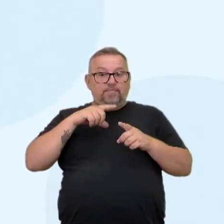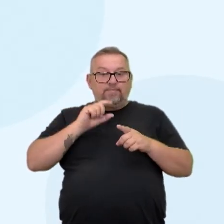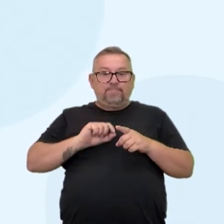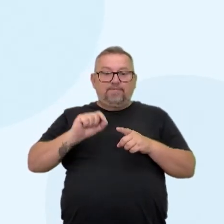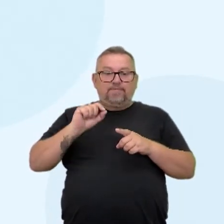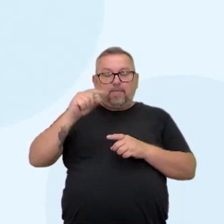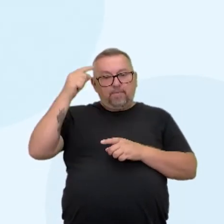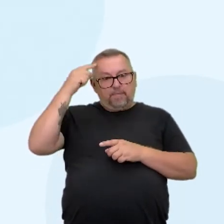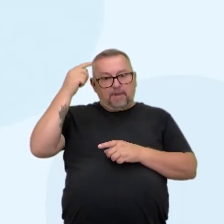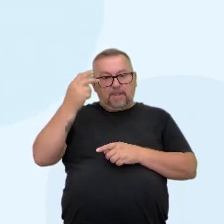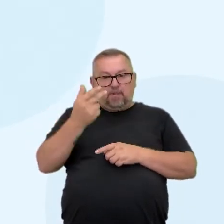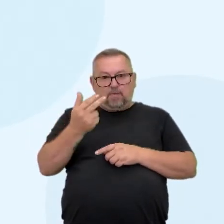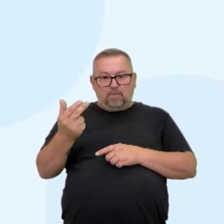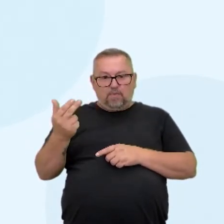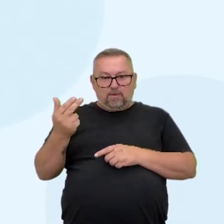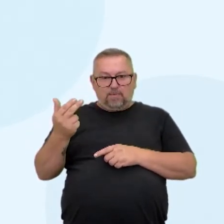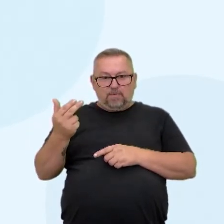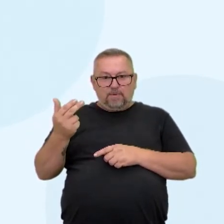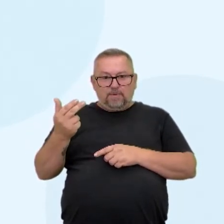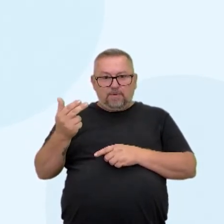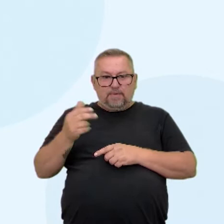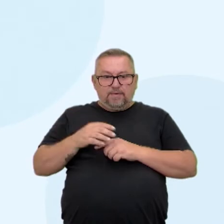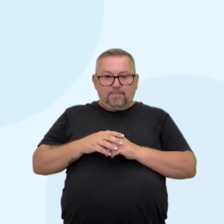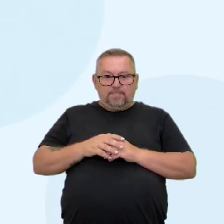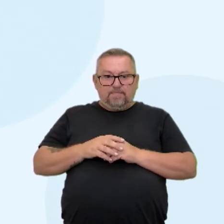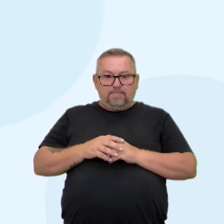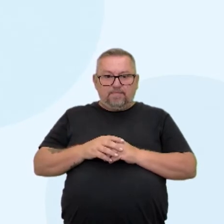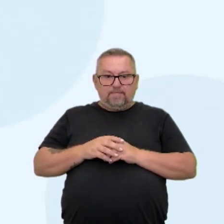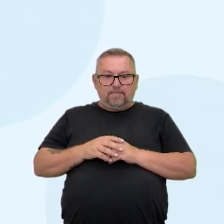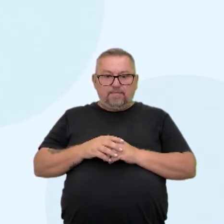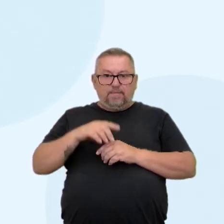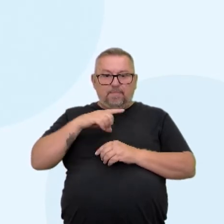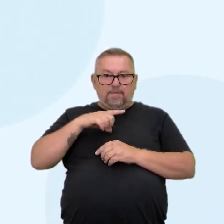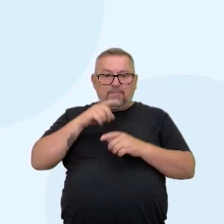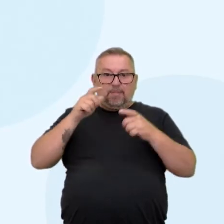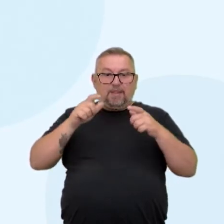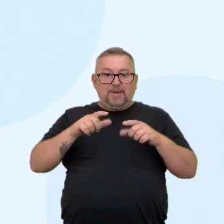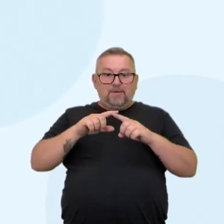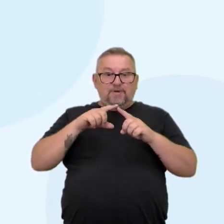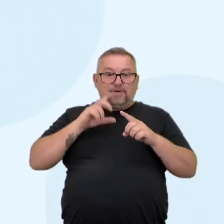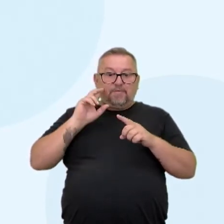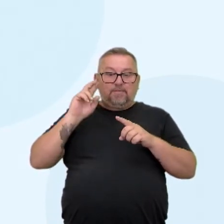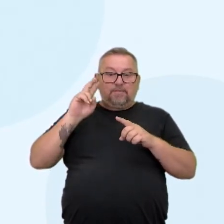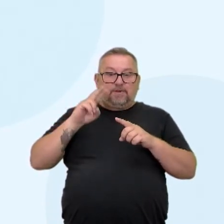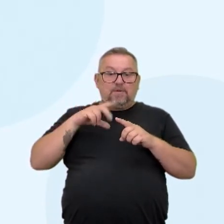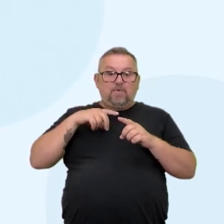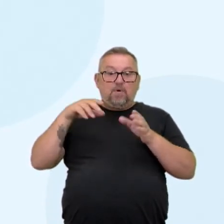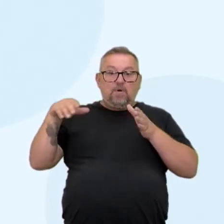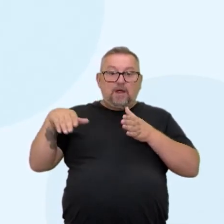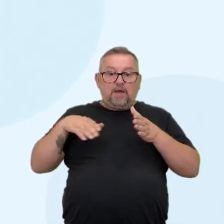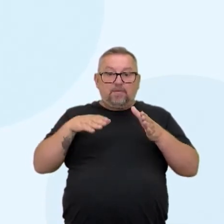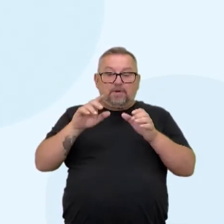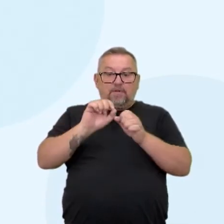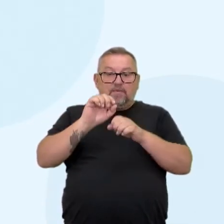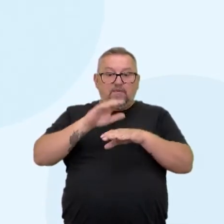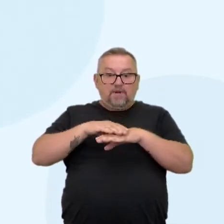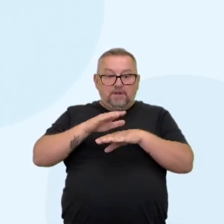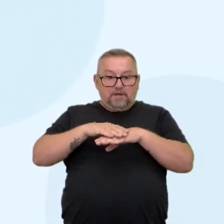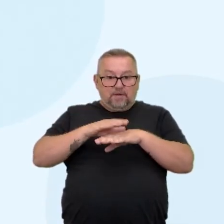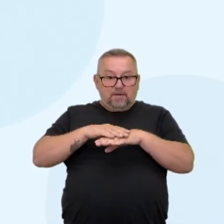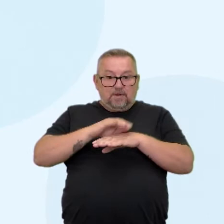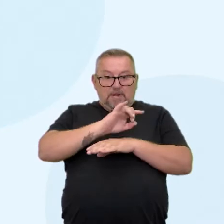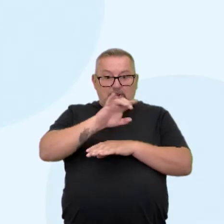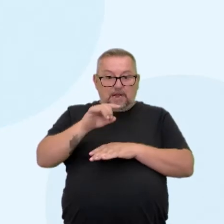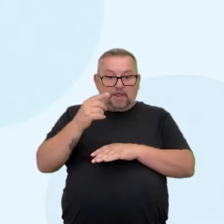chão comum e que chão comum é esse né Aonde eles estão pisando que trajetória ele tô fazendo ali